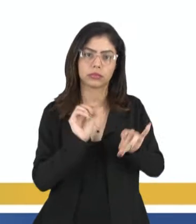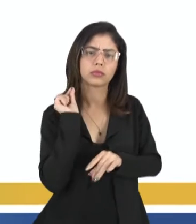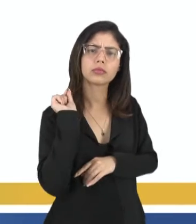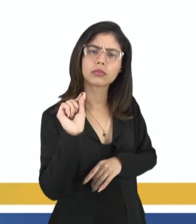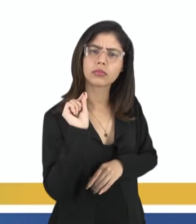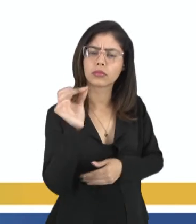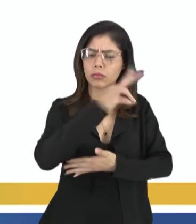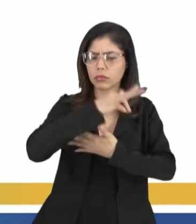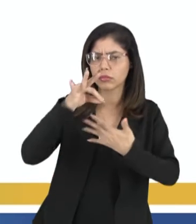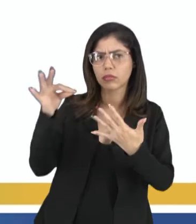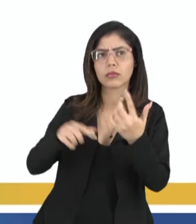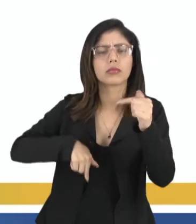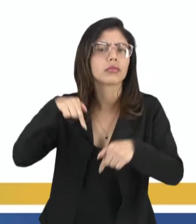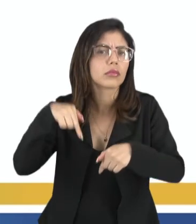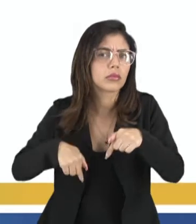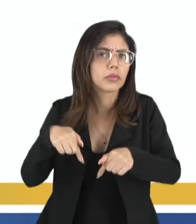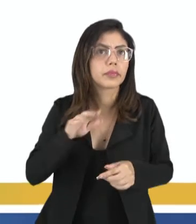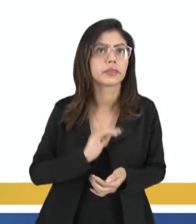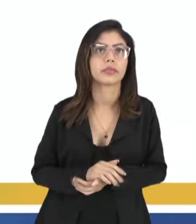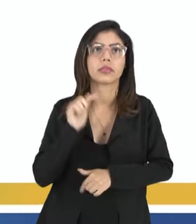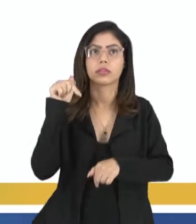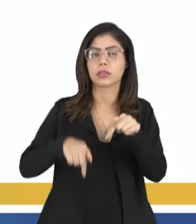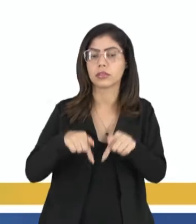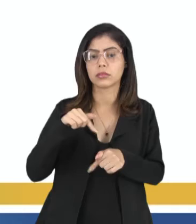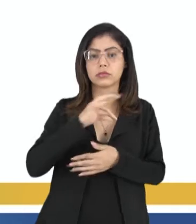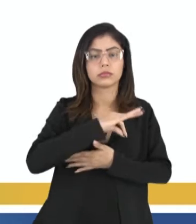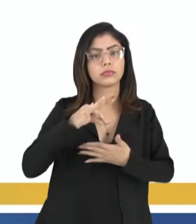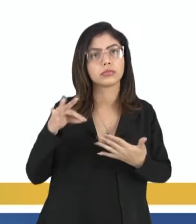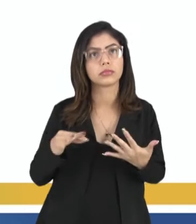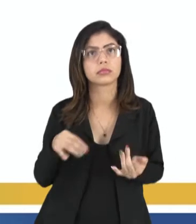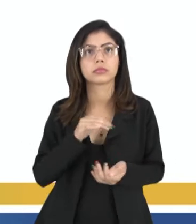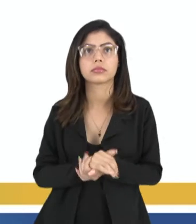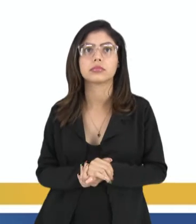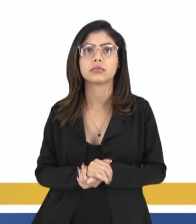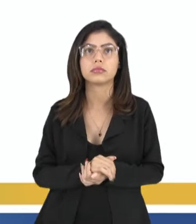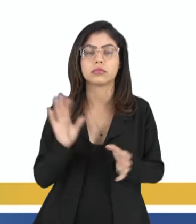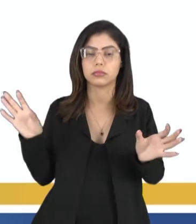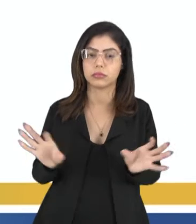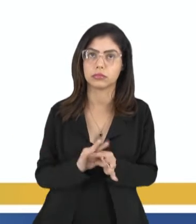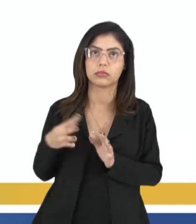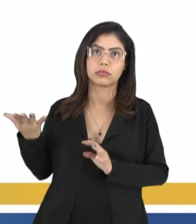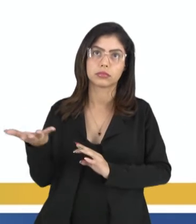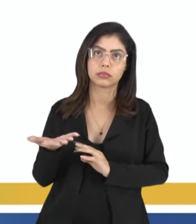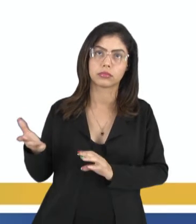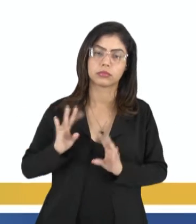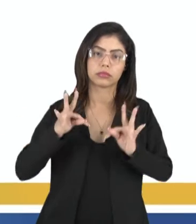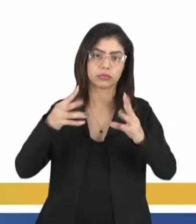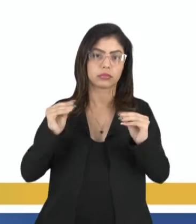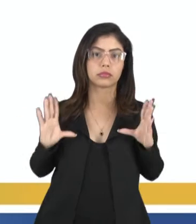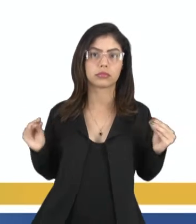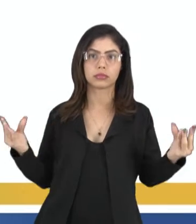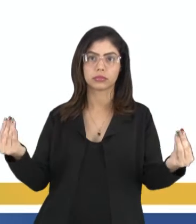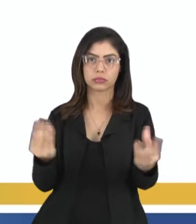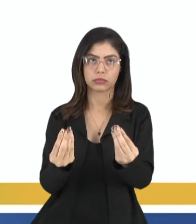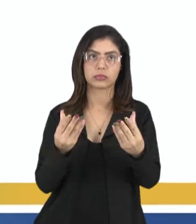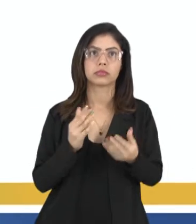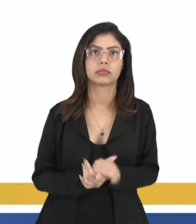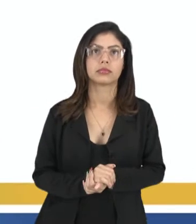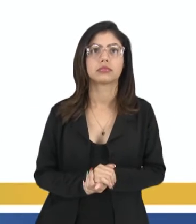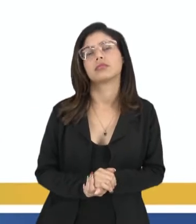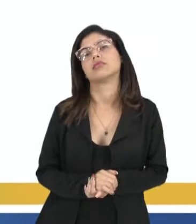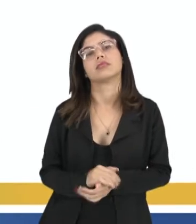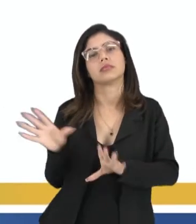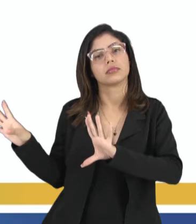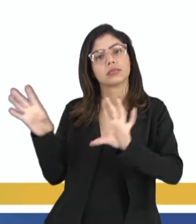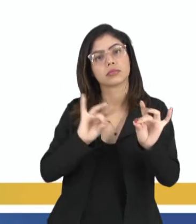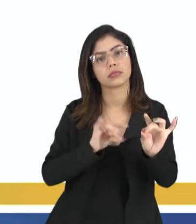elemento químico? Os elementos químicos são os constituintes básicos de todas as substâncias. Então, aqui eu trouxe